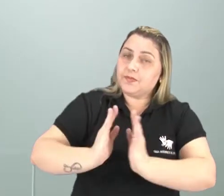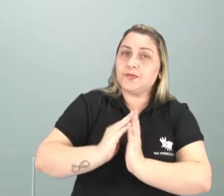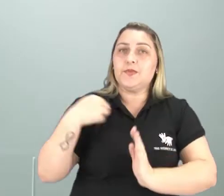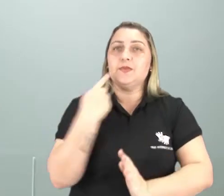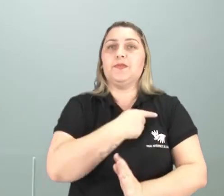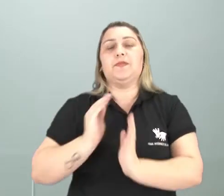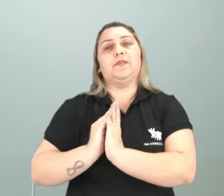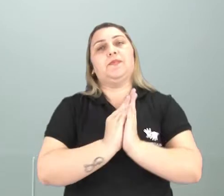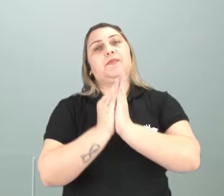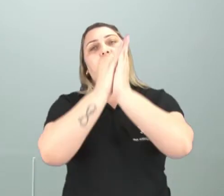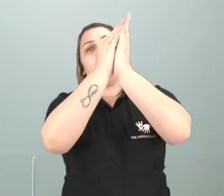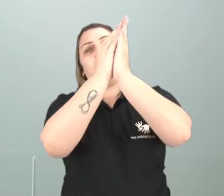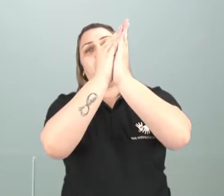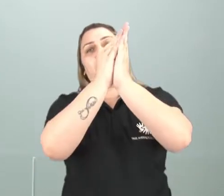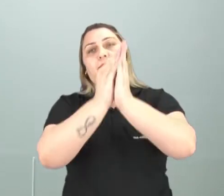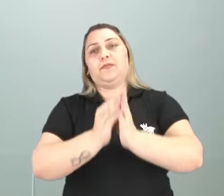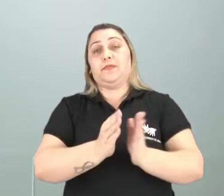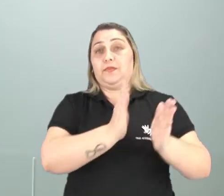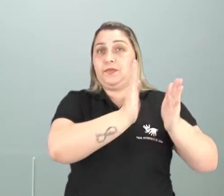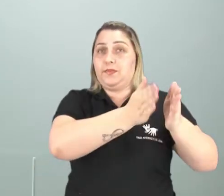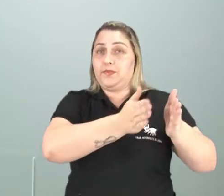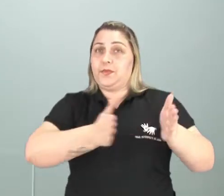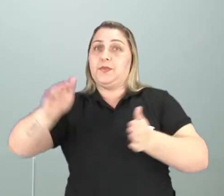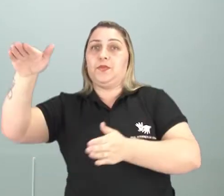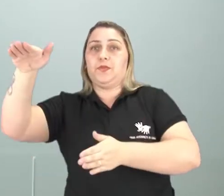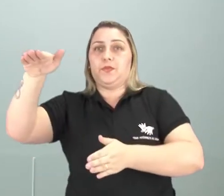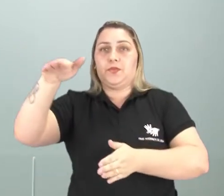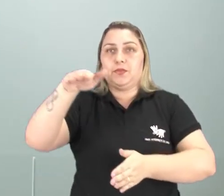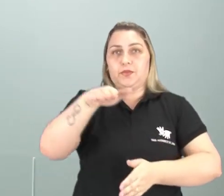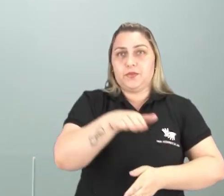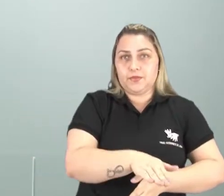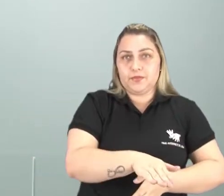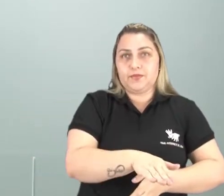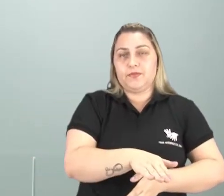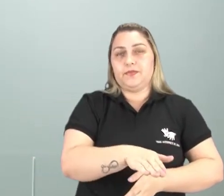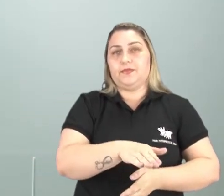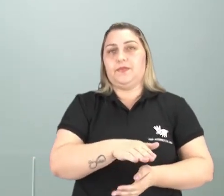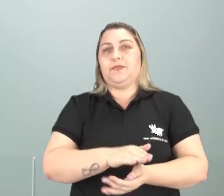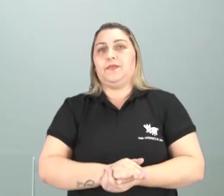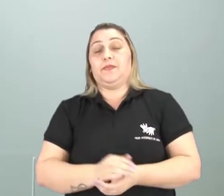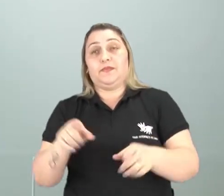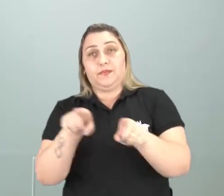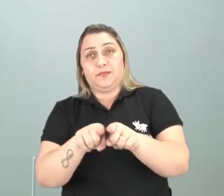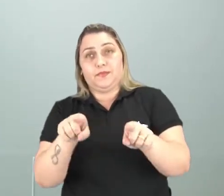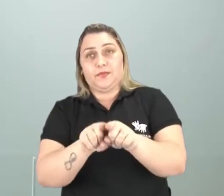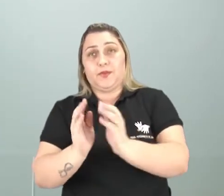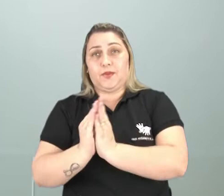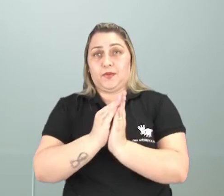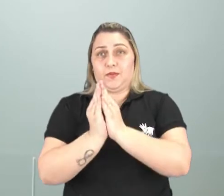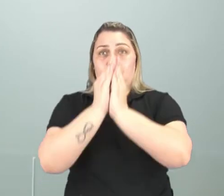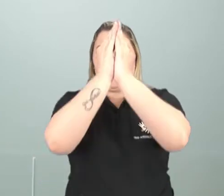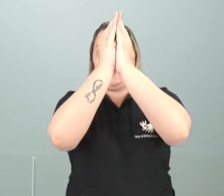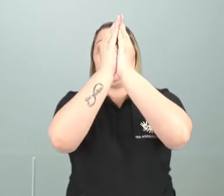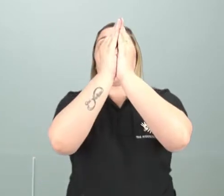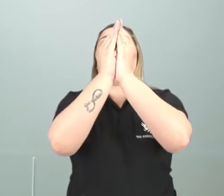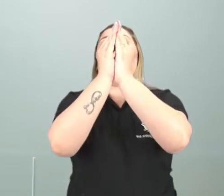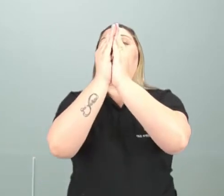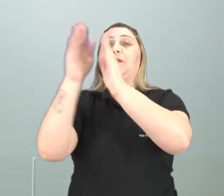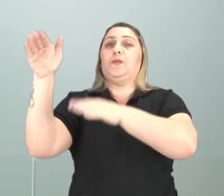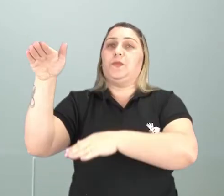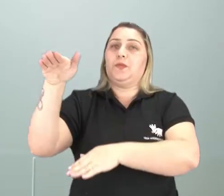organizamos os nossos balões na sequência do maior para o menor os tamanhos dos balões